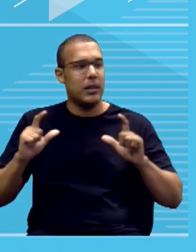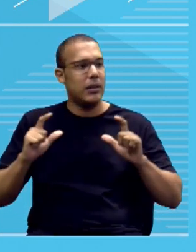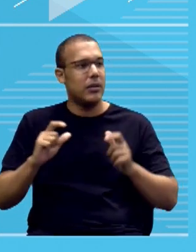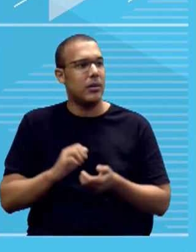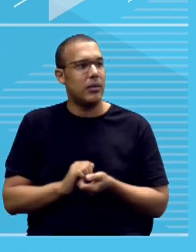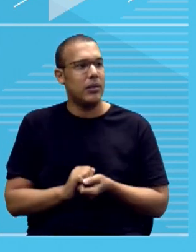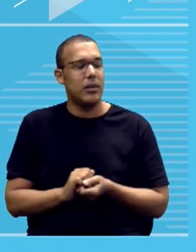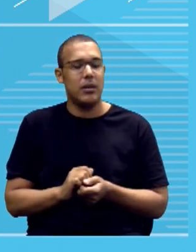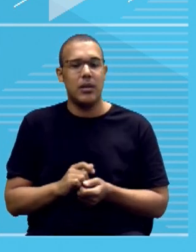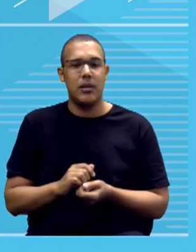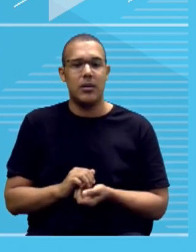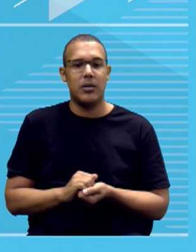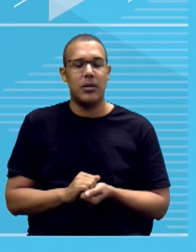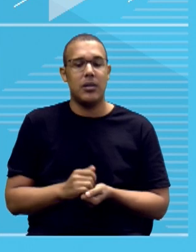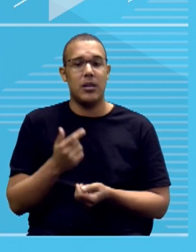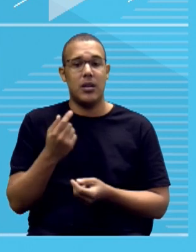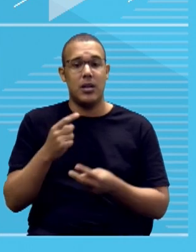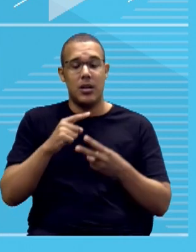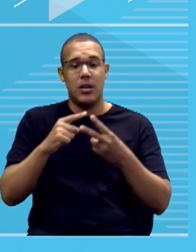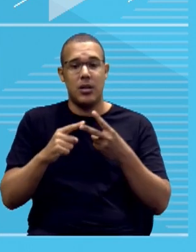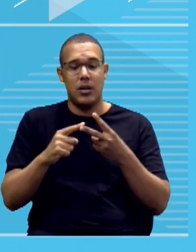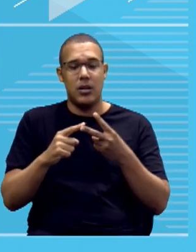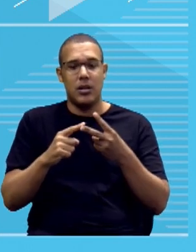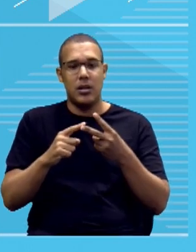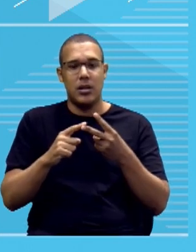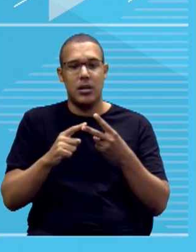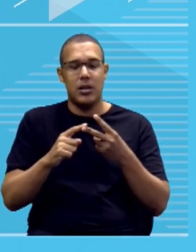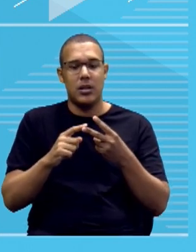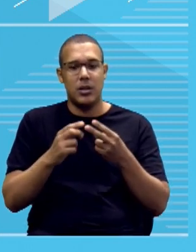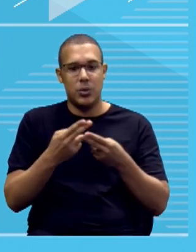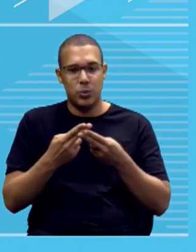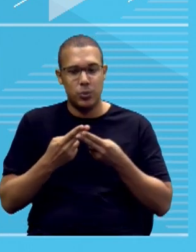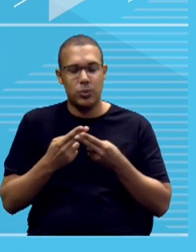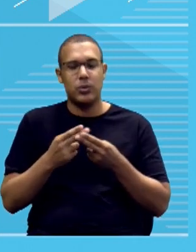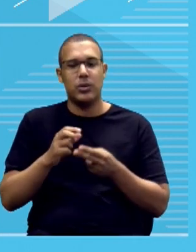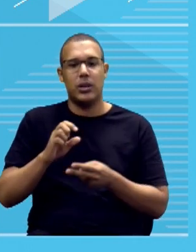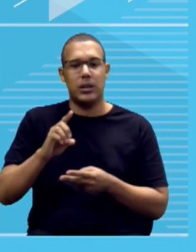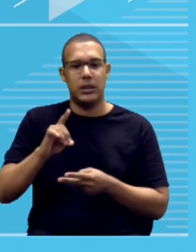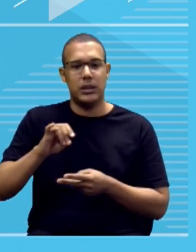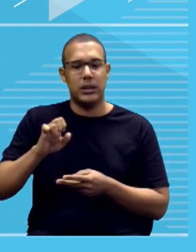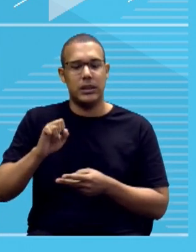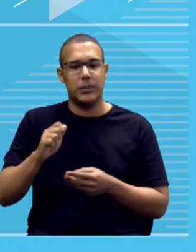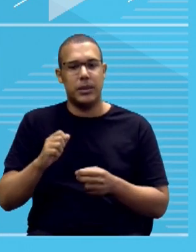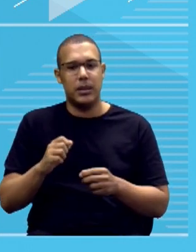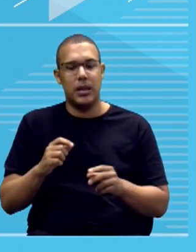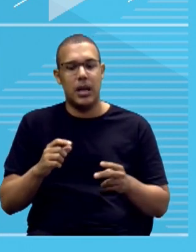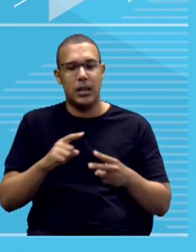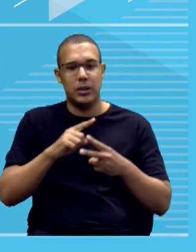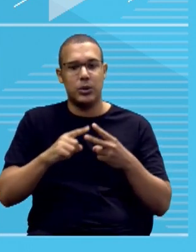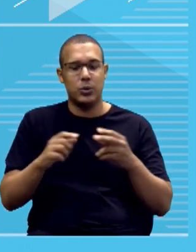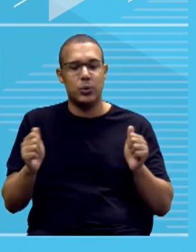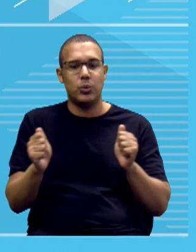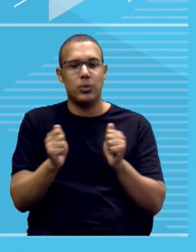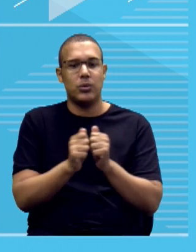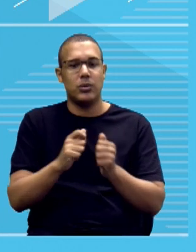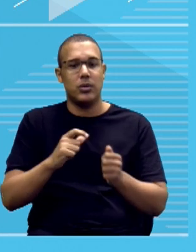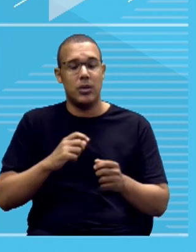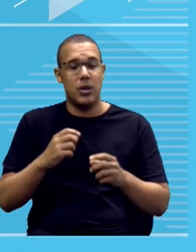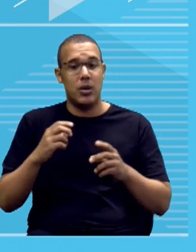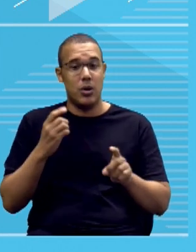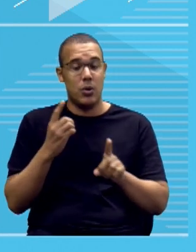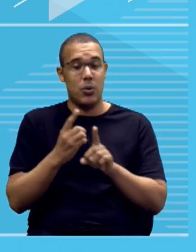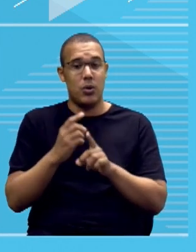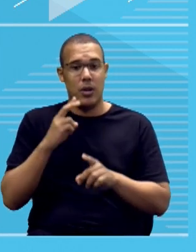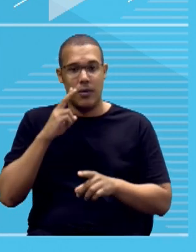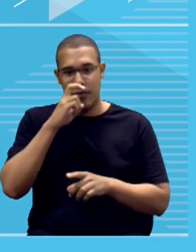energia útil e energia dissipada ao sistema. As duas me dá a minha força